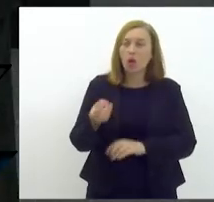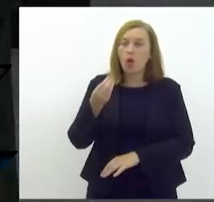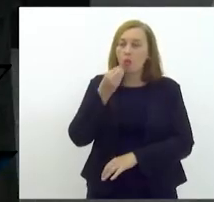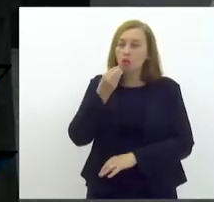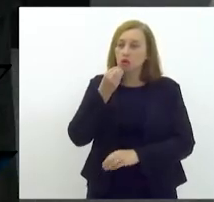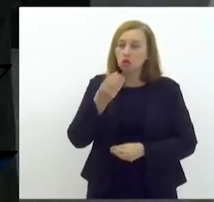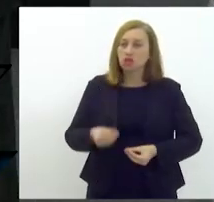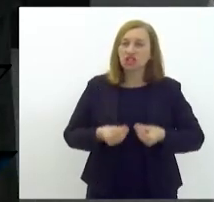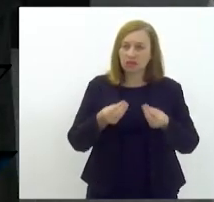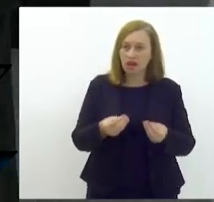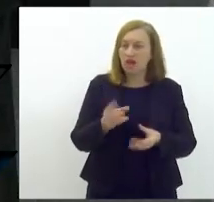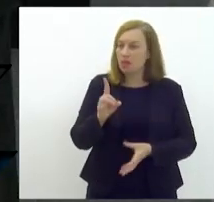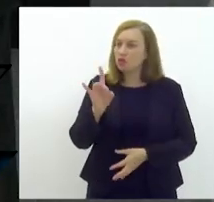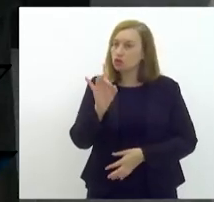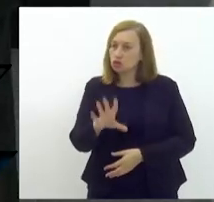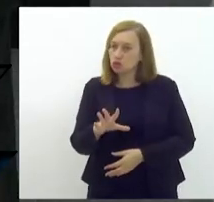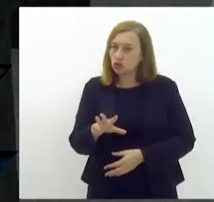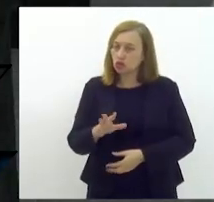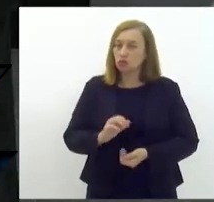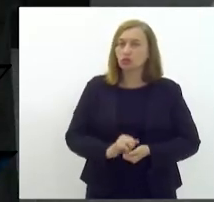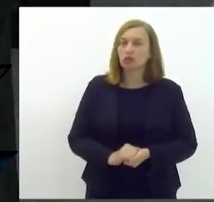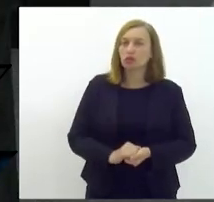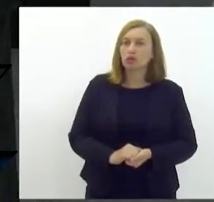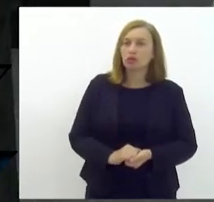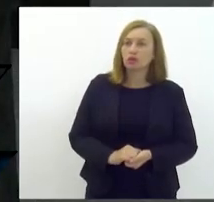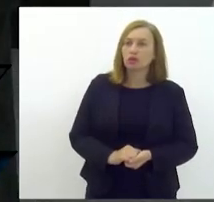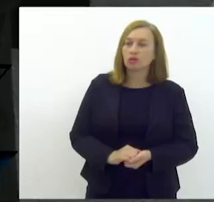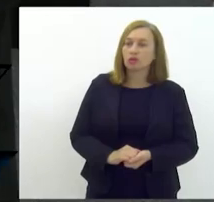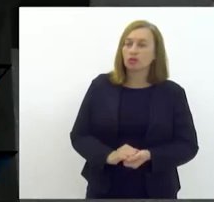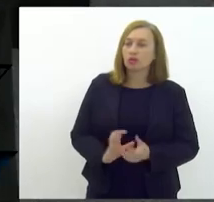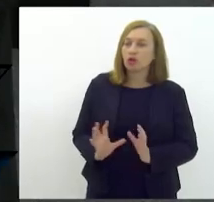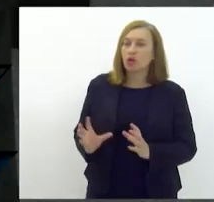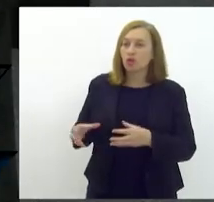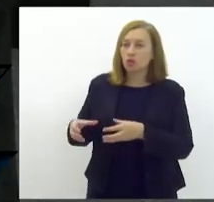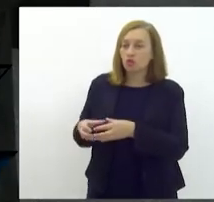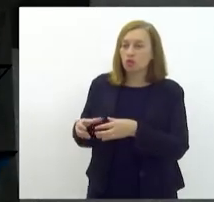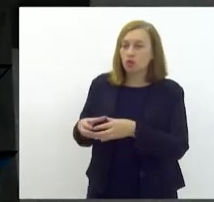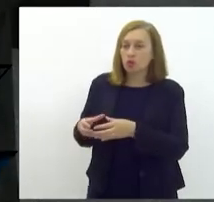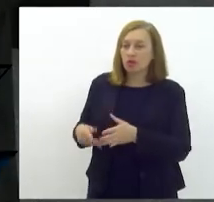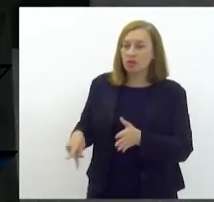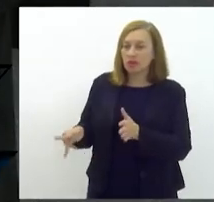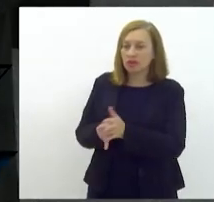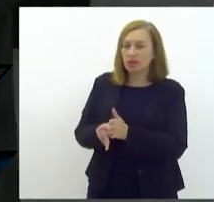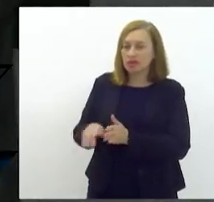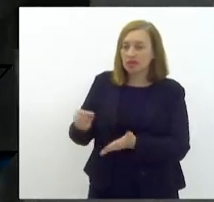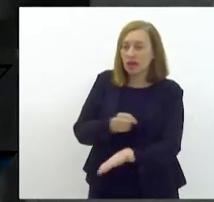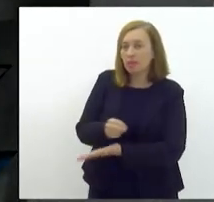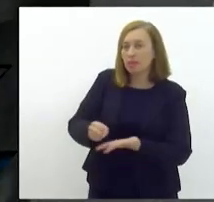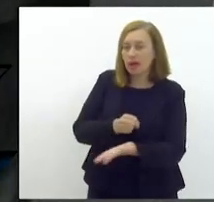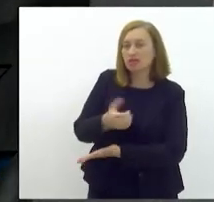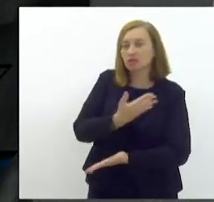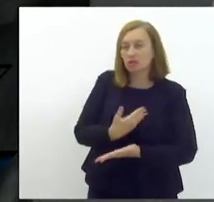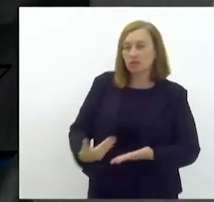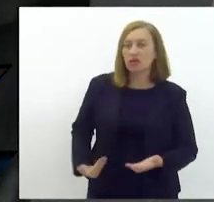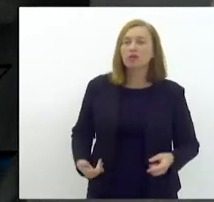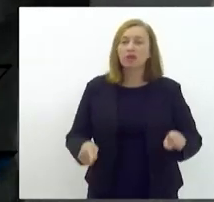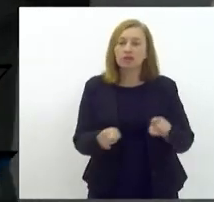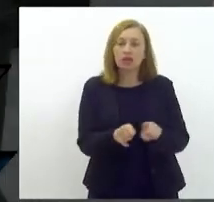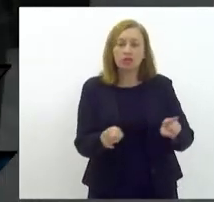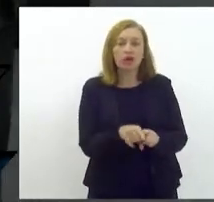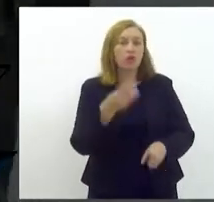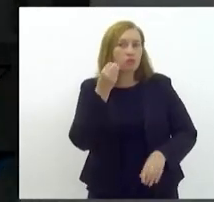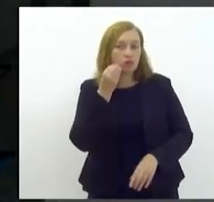não só aos companheiros que fazem parte da base do governo mas da oportunidade também